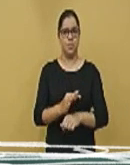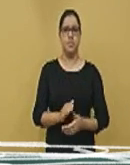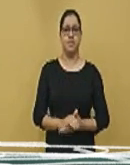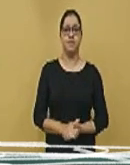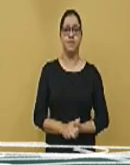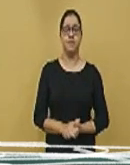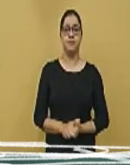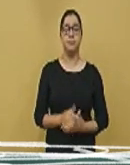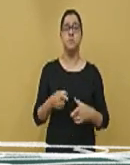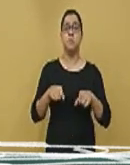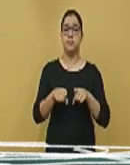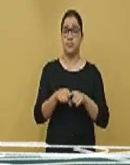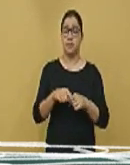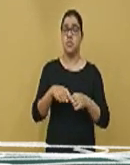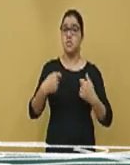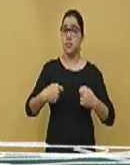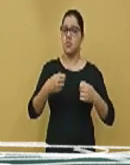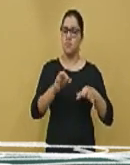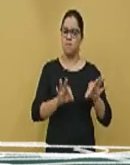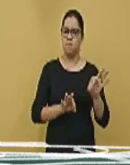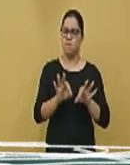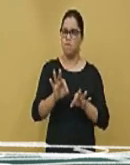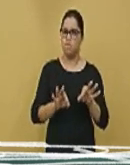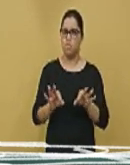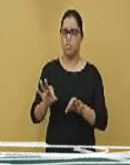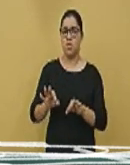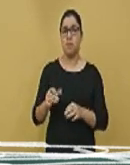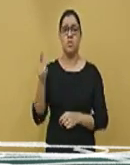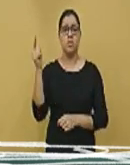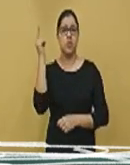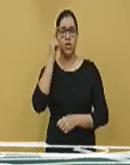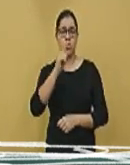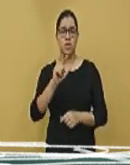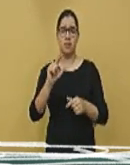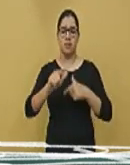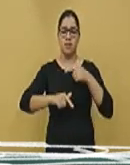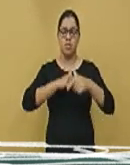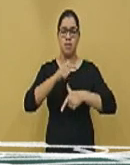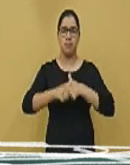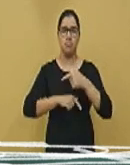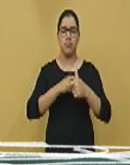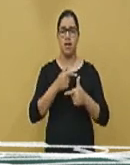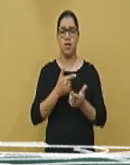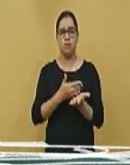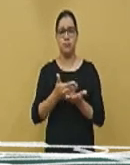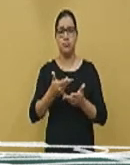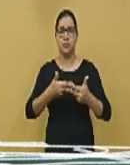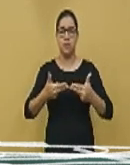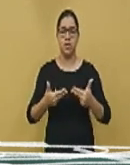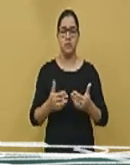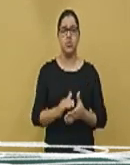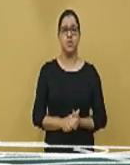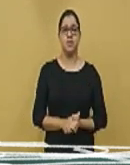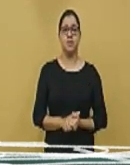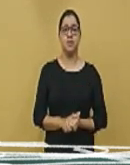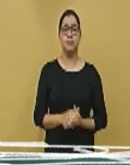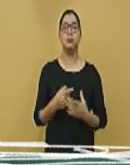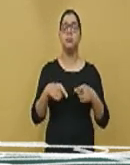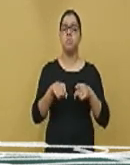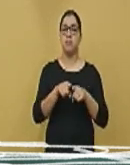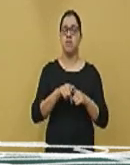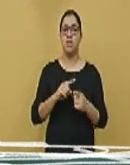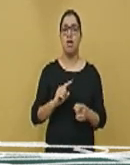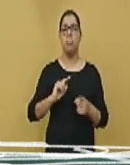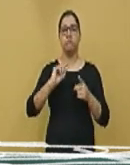com reorganização profunda para que consigamos dar conta das demandas. Por exemplo, nós aumentamos em muito o número